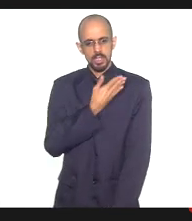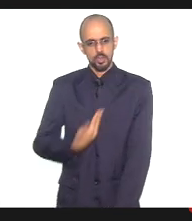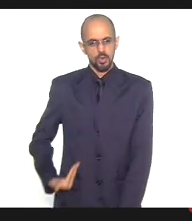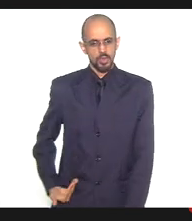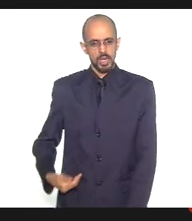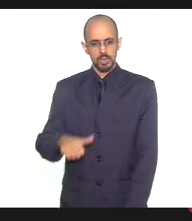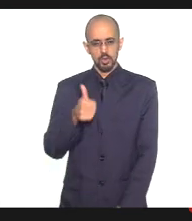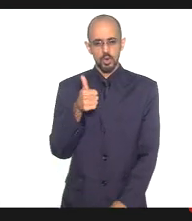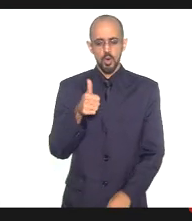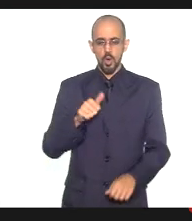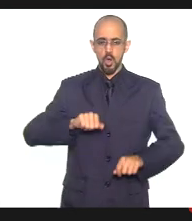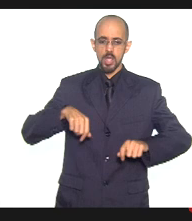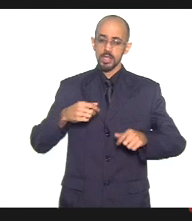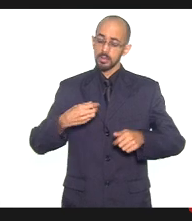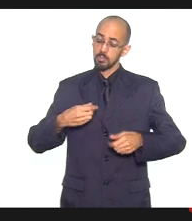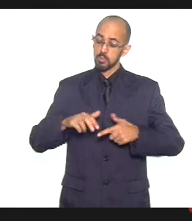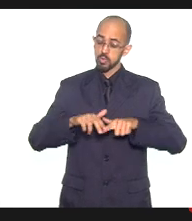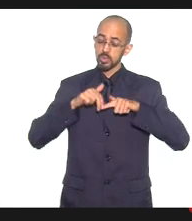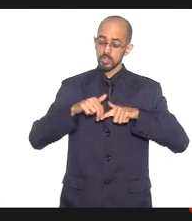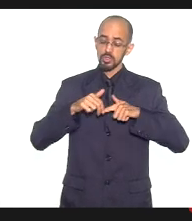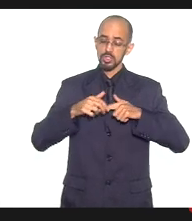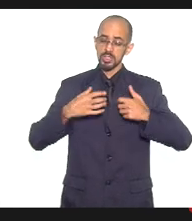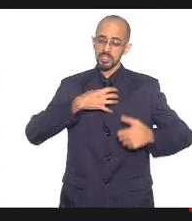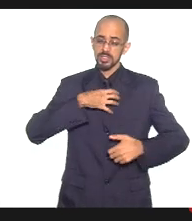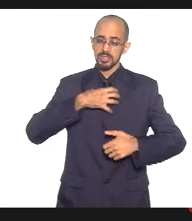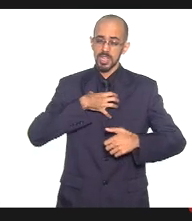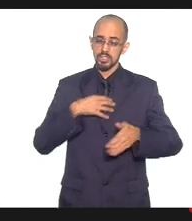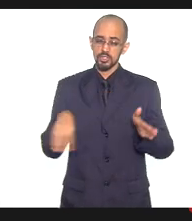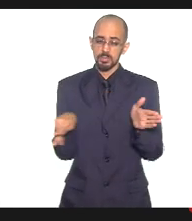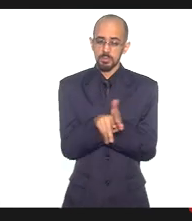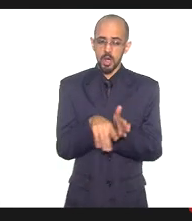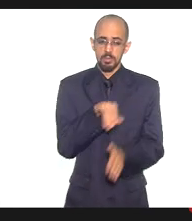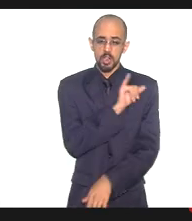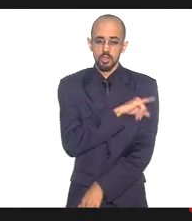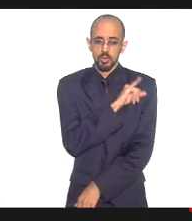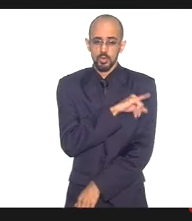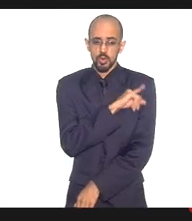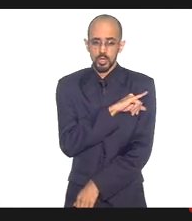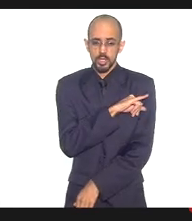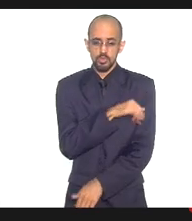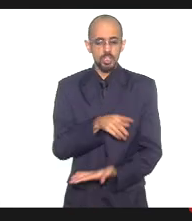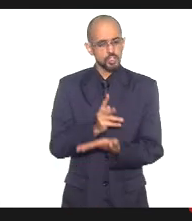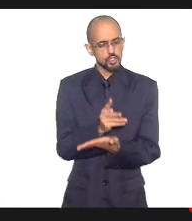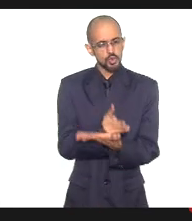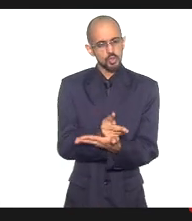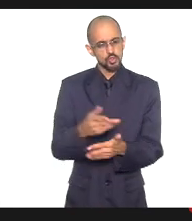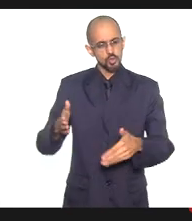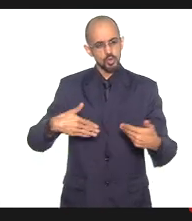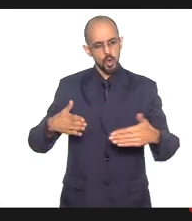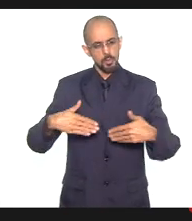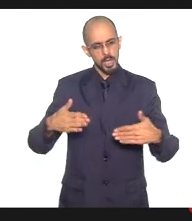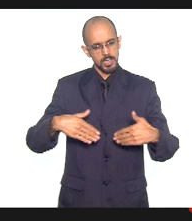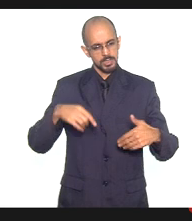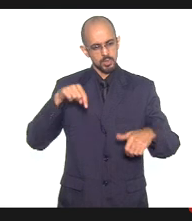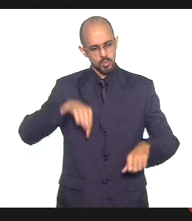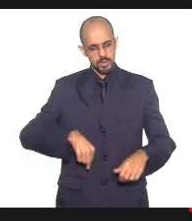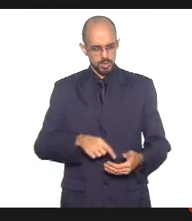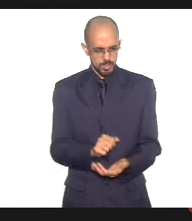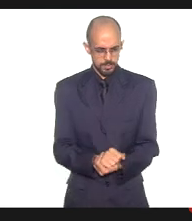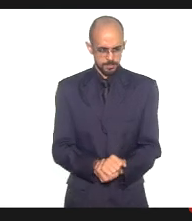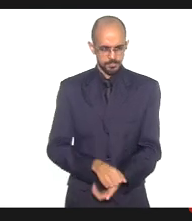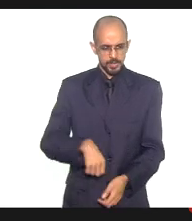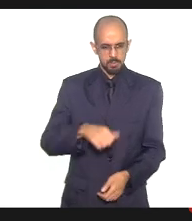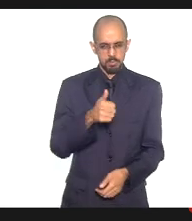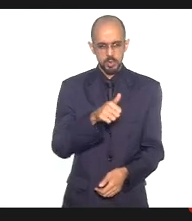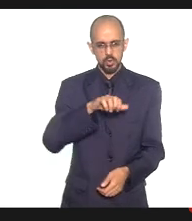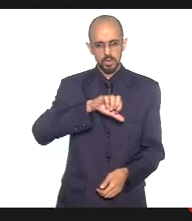atrás, com a inauguração de uma planta de lubrificantes que ainda está em operação e produzindo muito bem. Em 88, tivemos